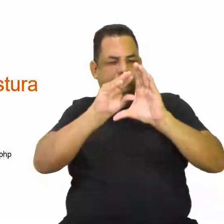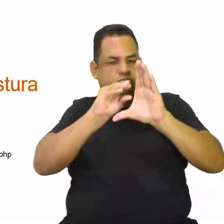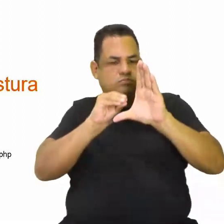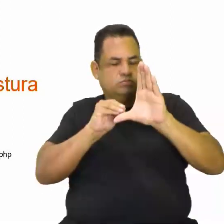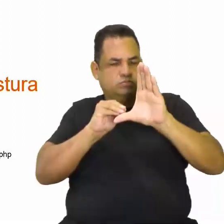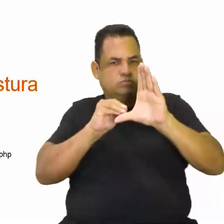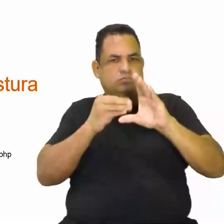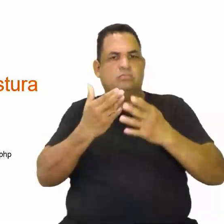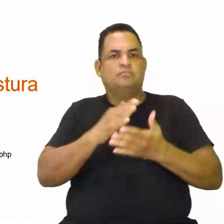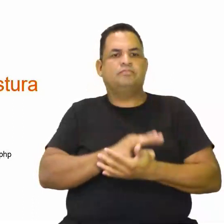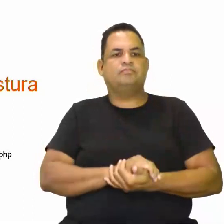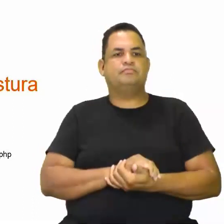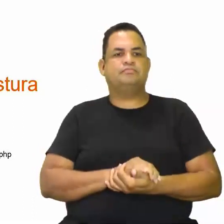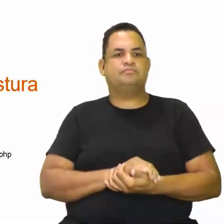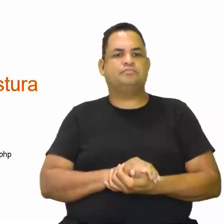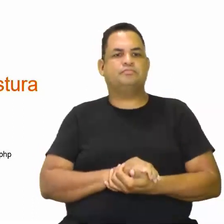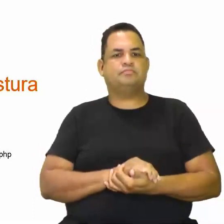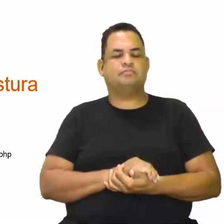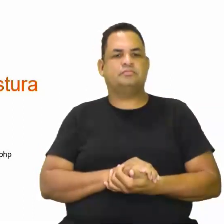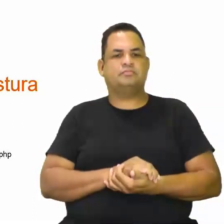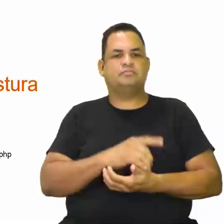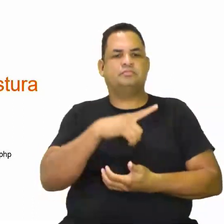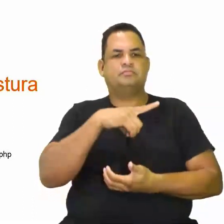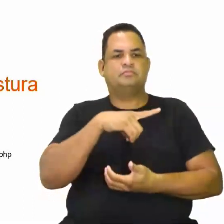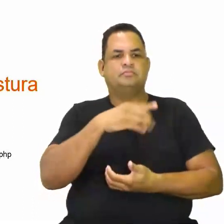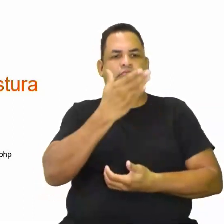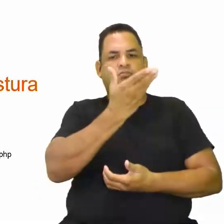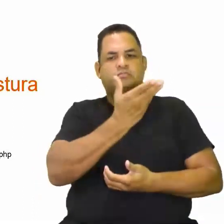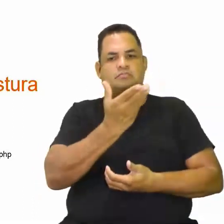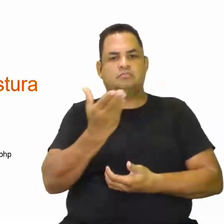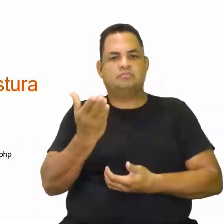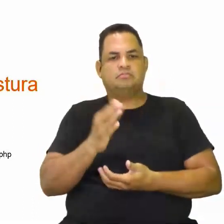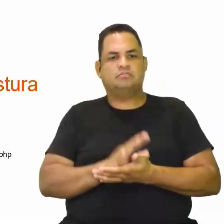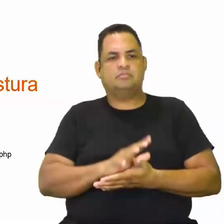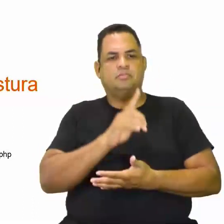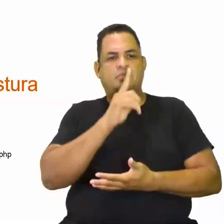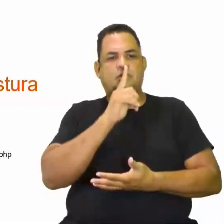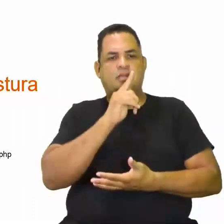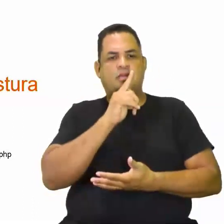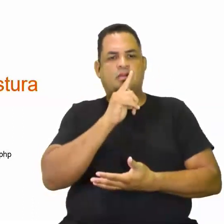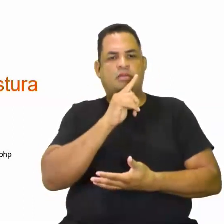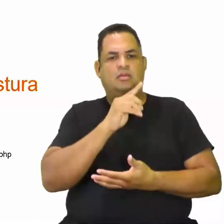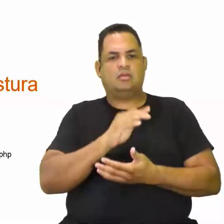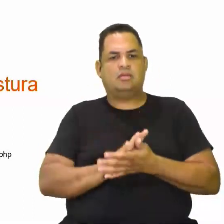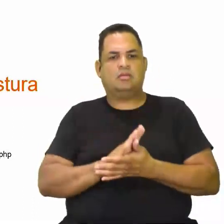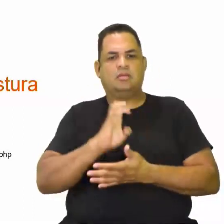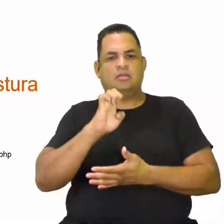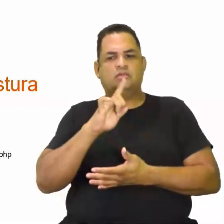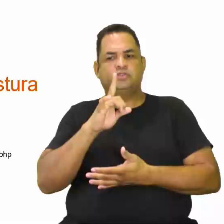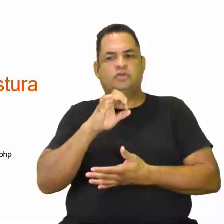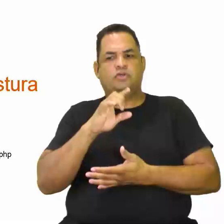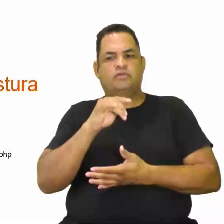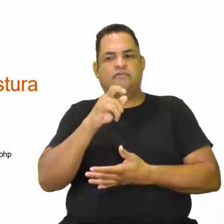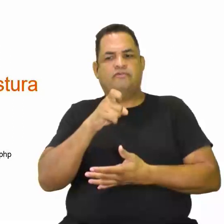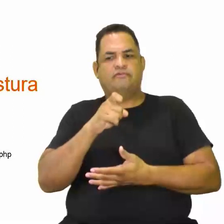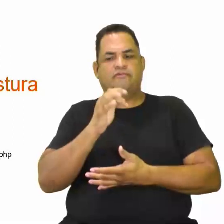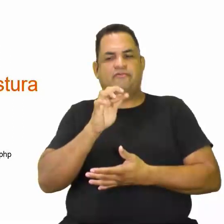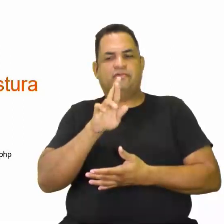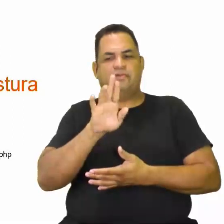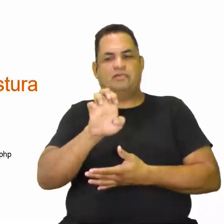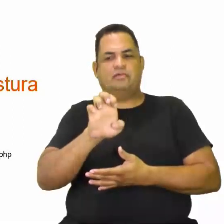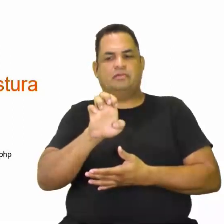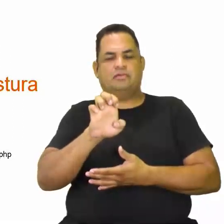temos aqui, digamos, água e enxofre. O enxofre